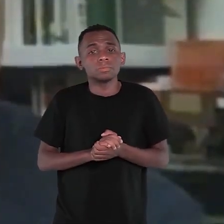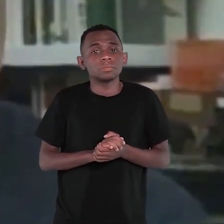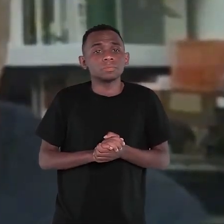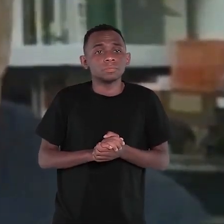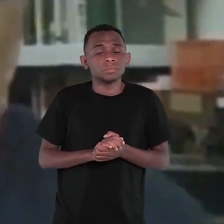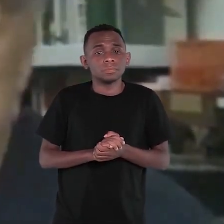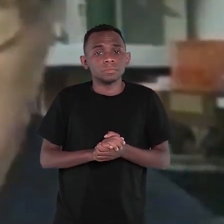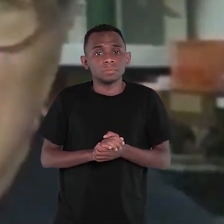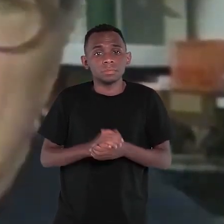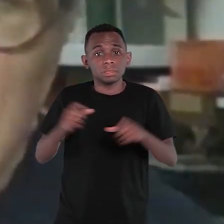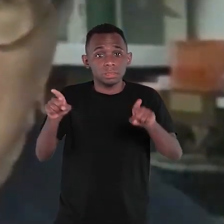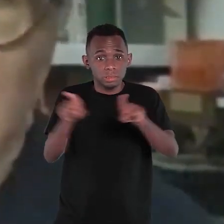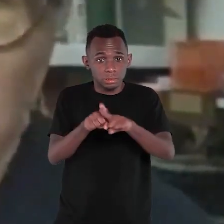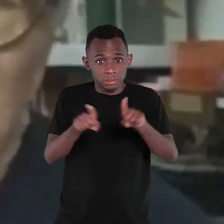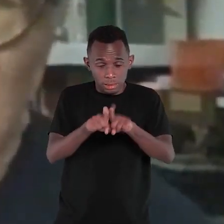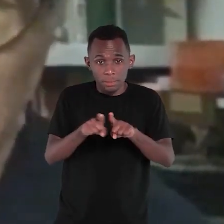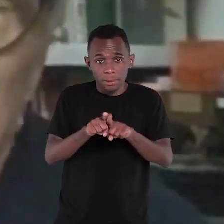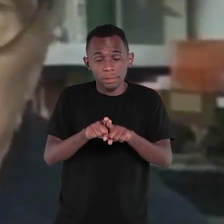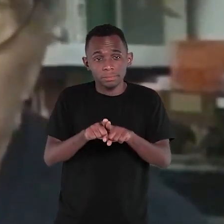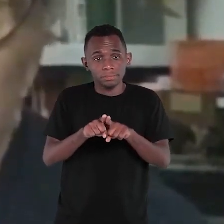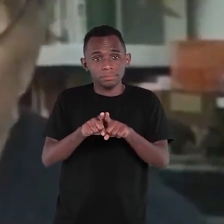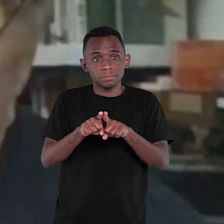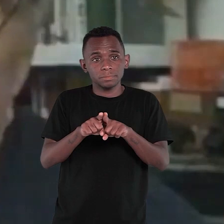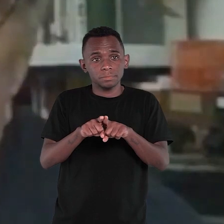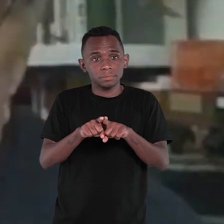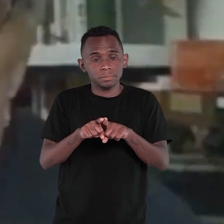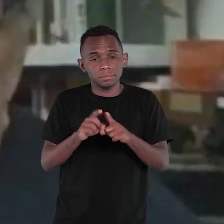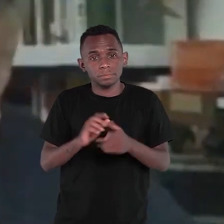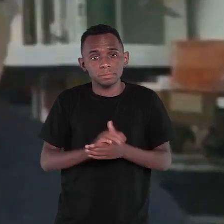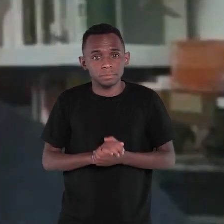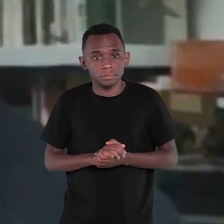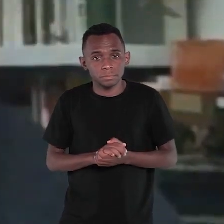Com problemas de visão, e temos também